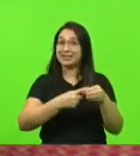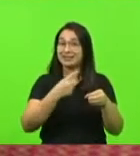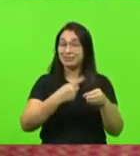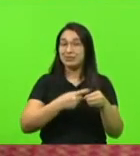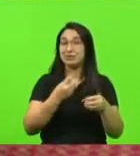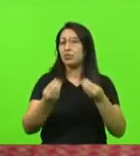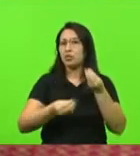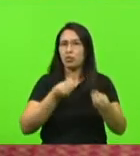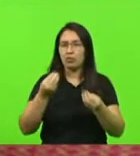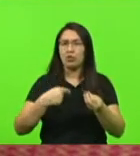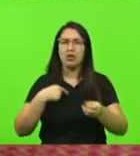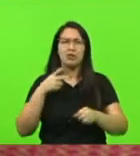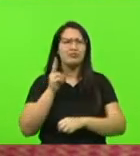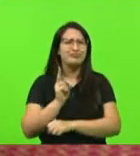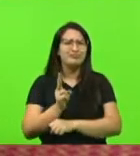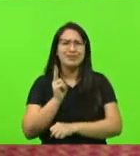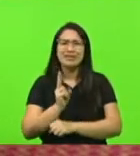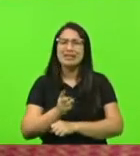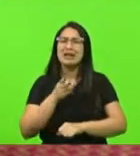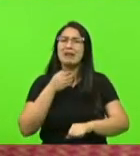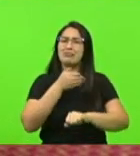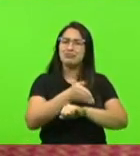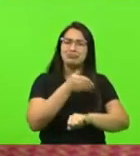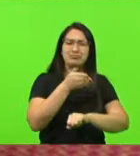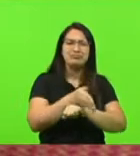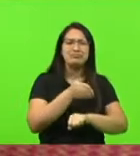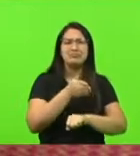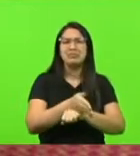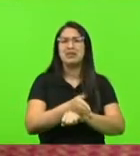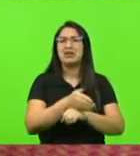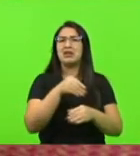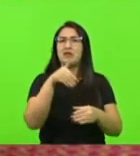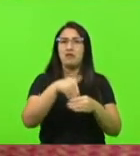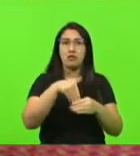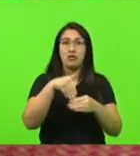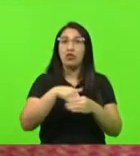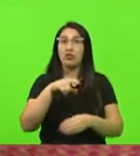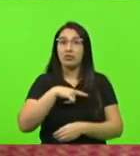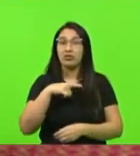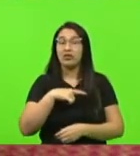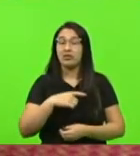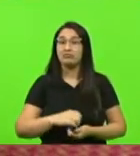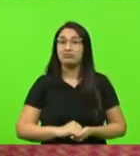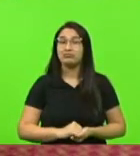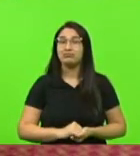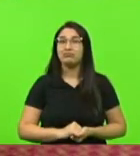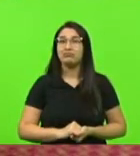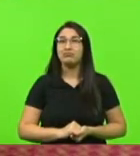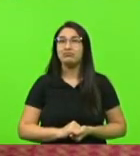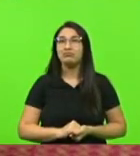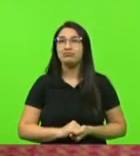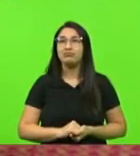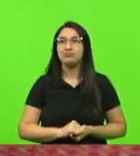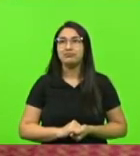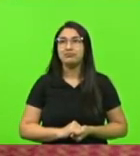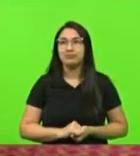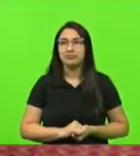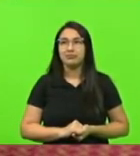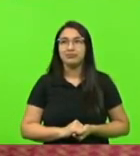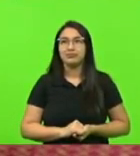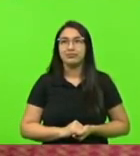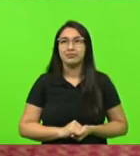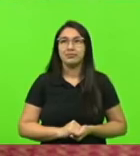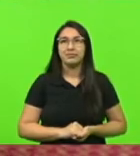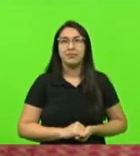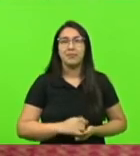que eu sempre fiz uma das minhas melhores votações. 30 segundos para concluir, deputado.